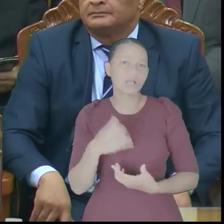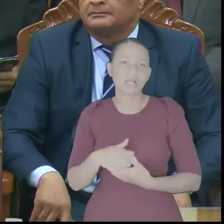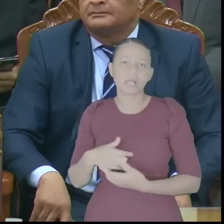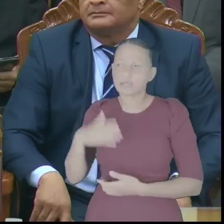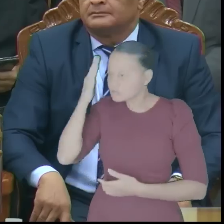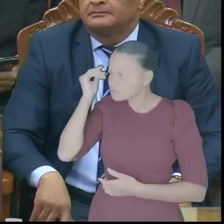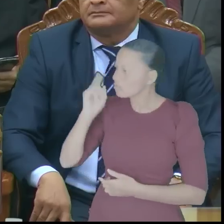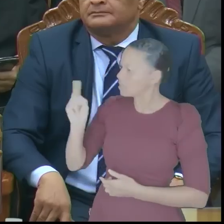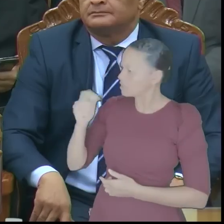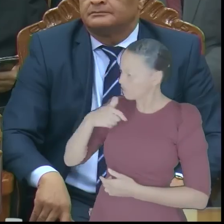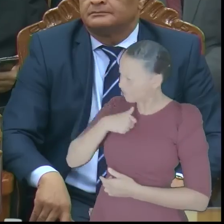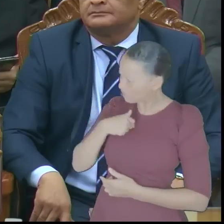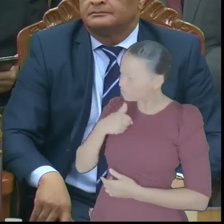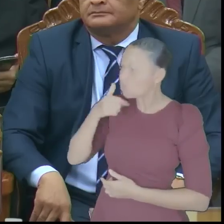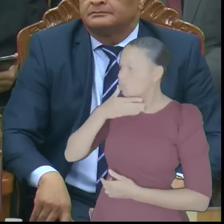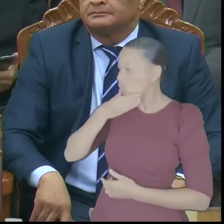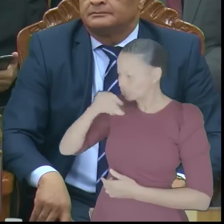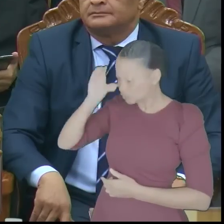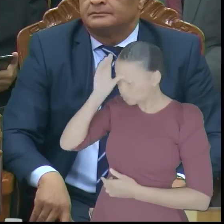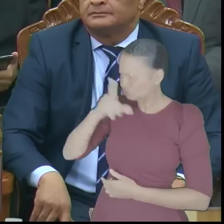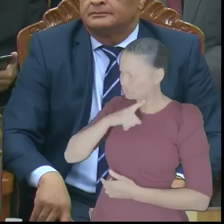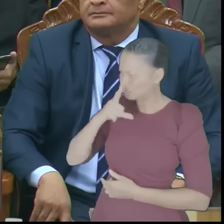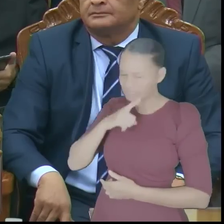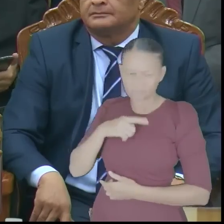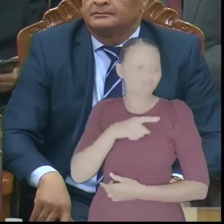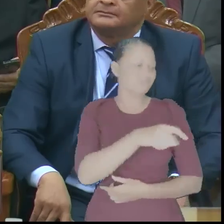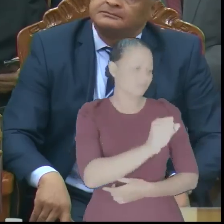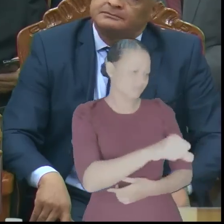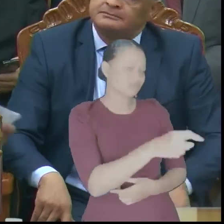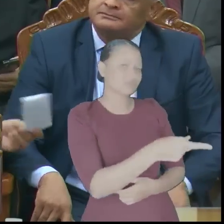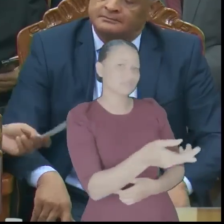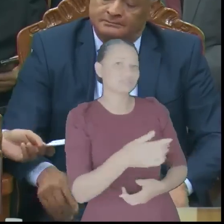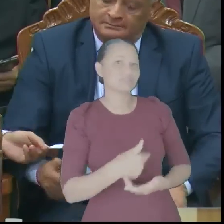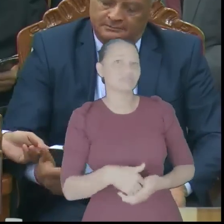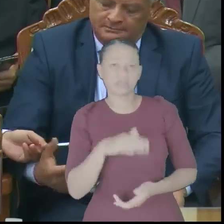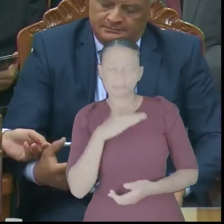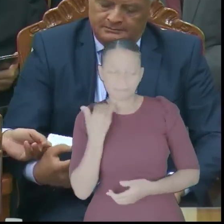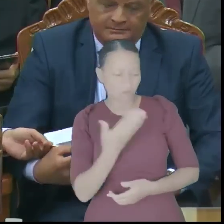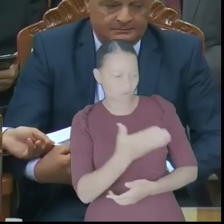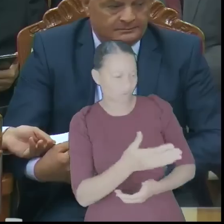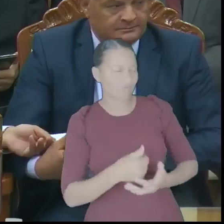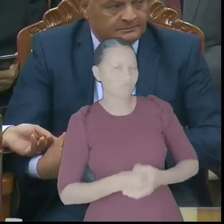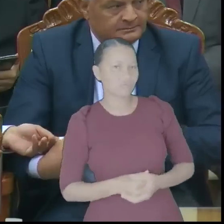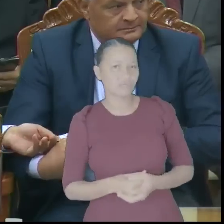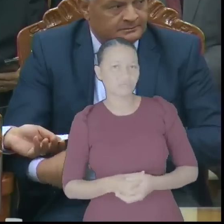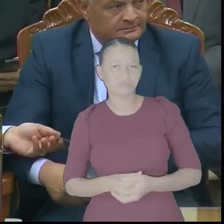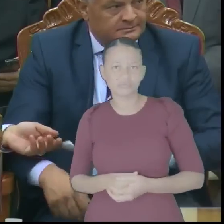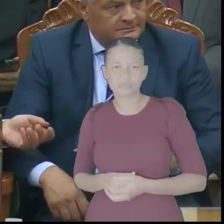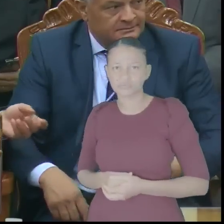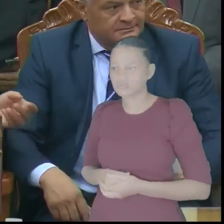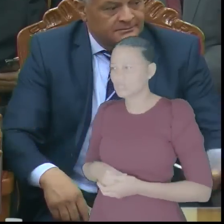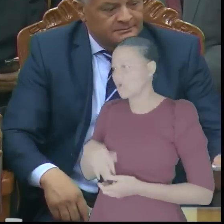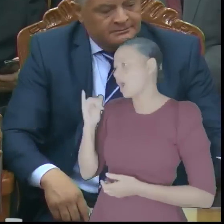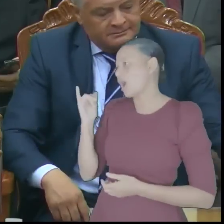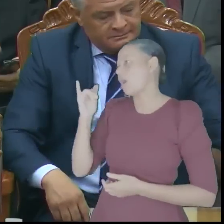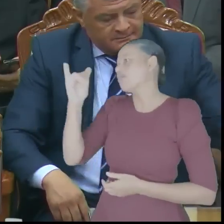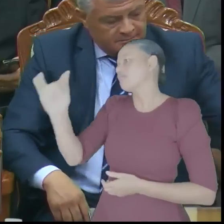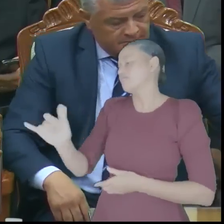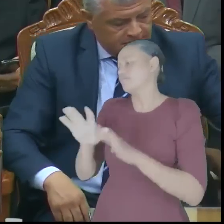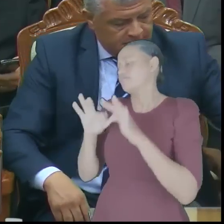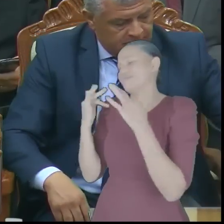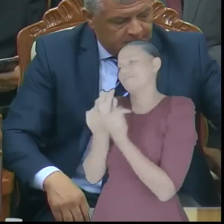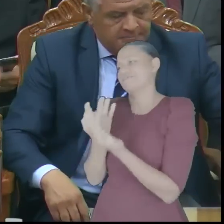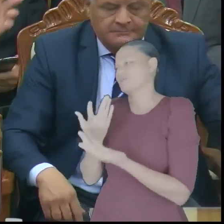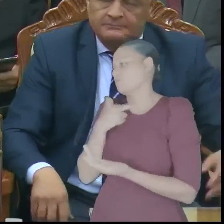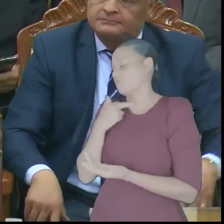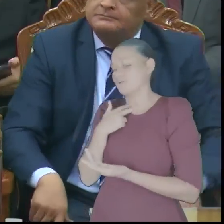tinha tio. Eu tinha. E ele morreu. Ela disse: olha, moço, avisa a família que eu não posso ir não, porque eu sou pobre. Ele